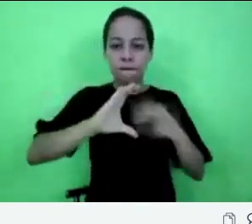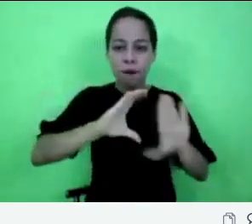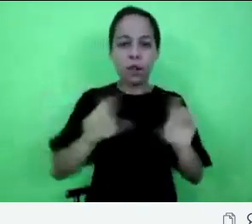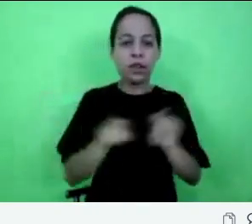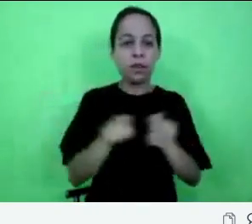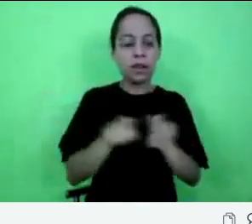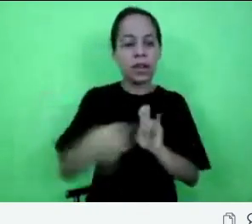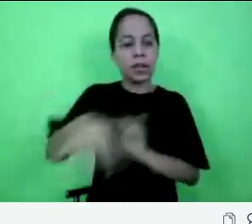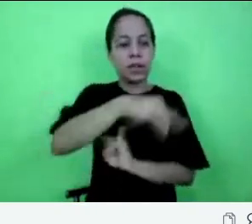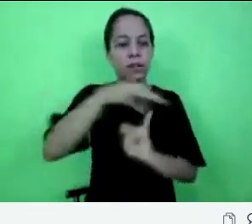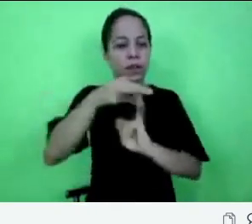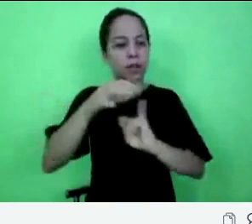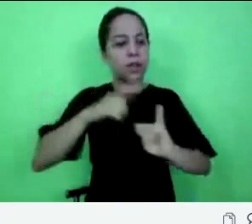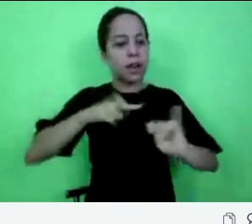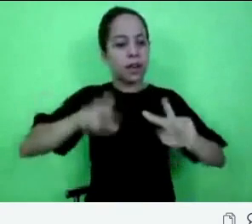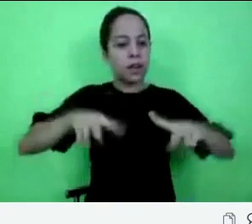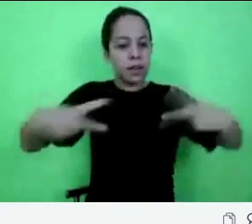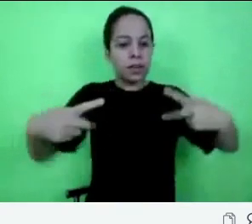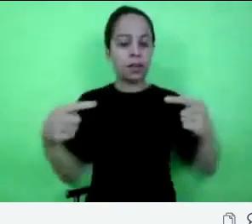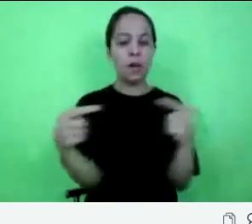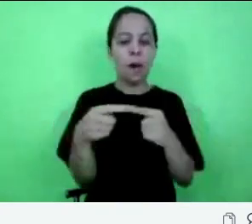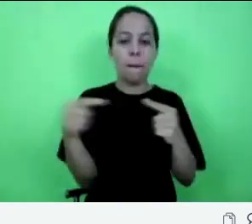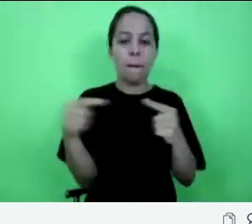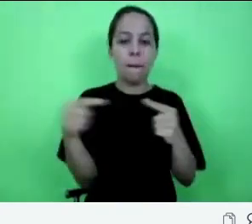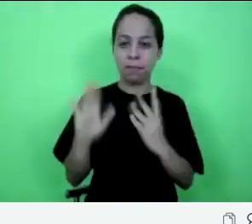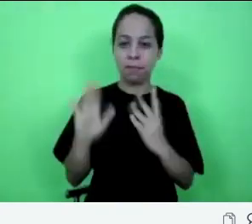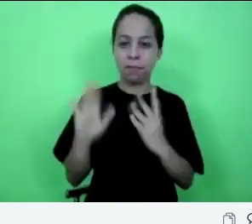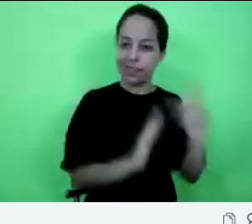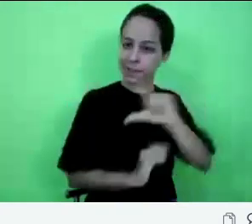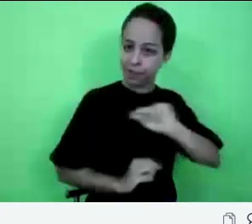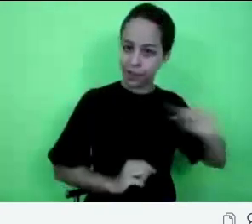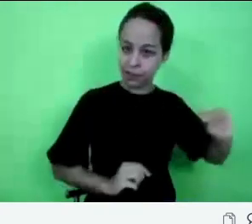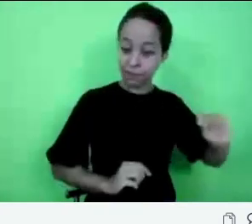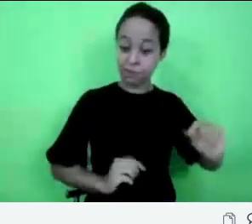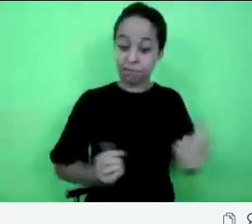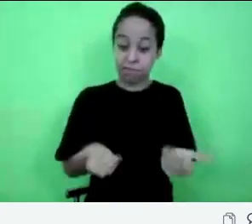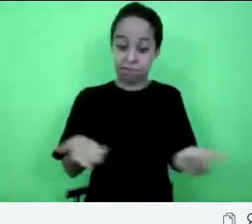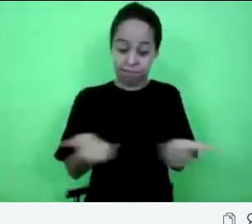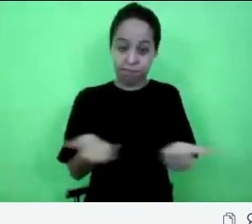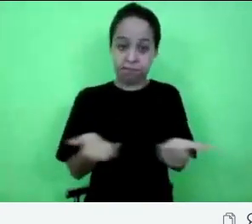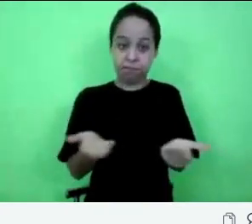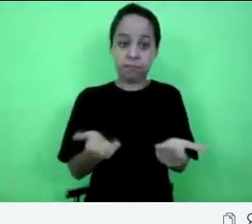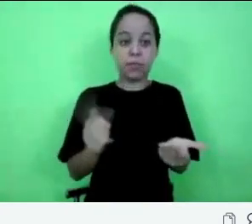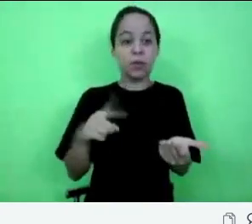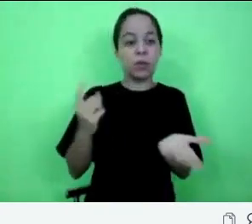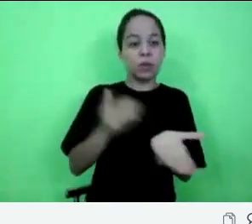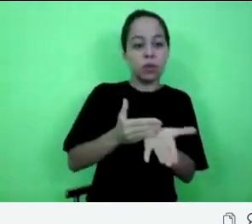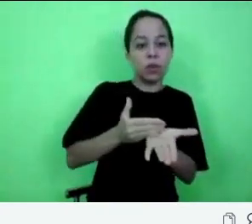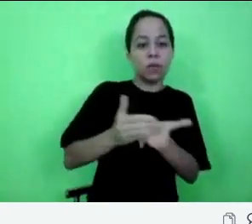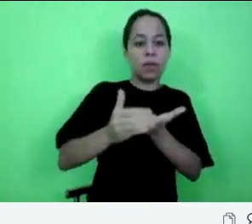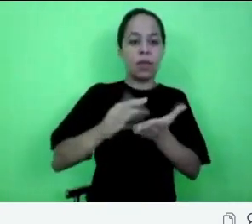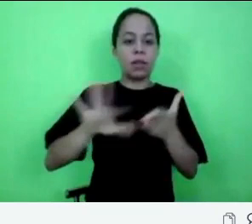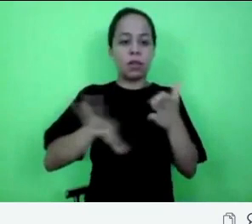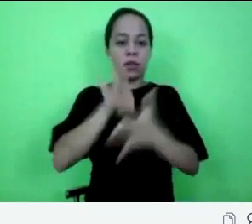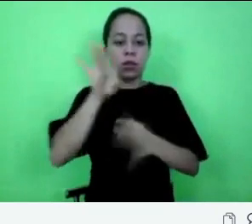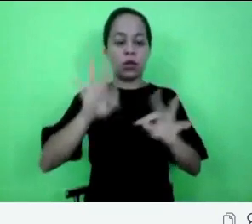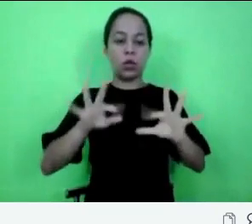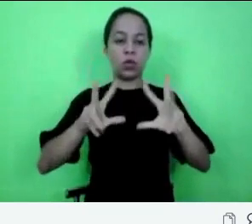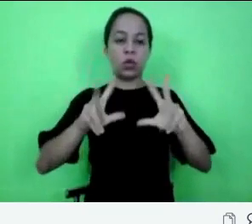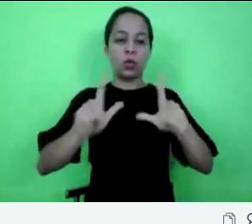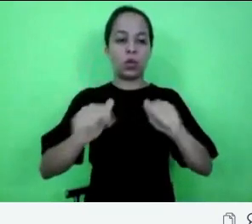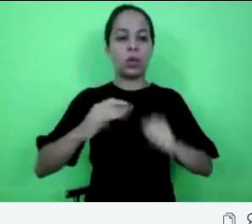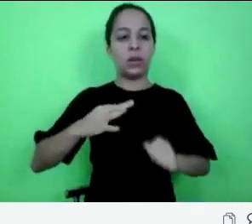ao presente processo seletivo. Neste momento, iniciaremos o sorteio de todos os candidatos com